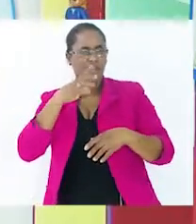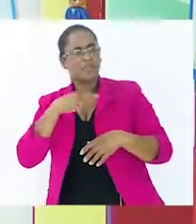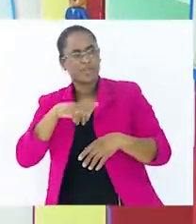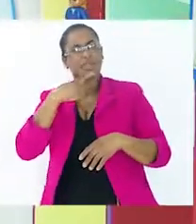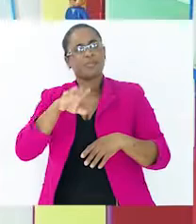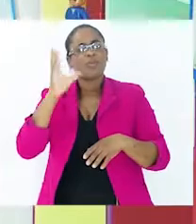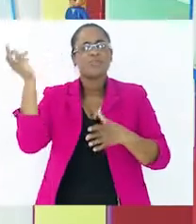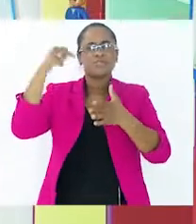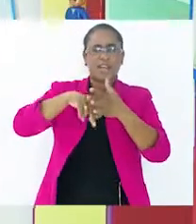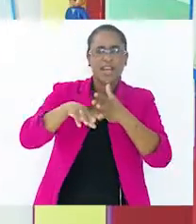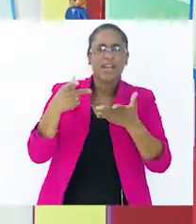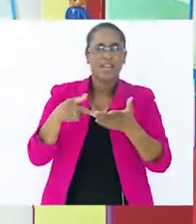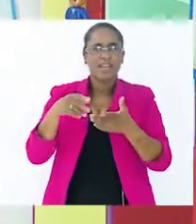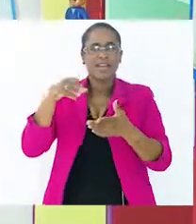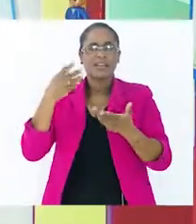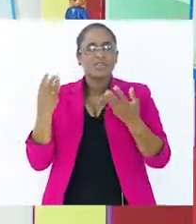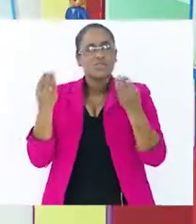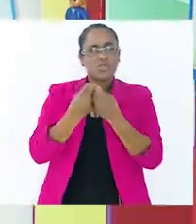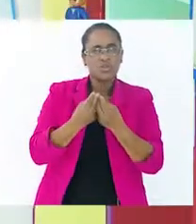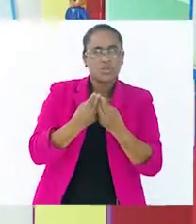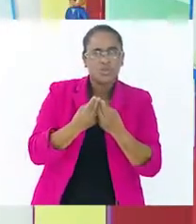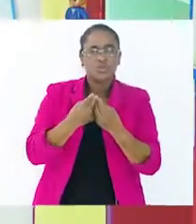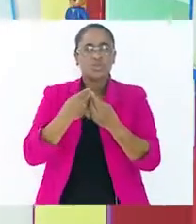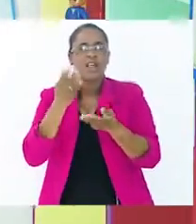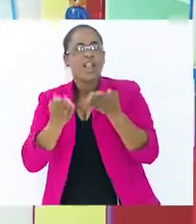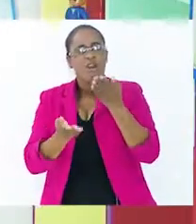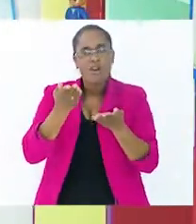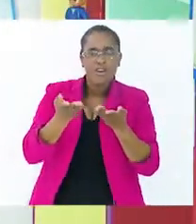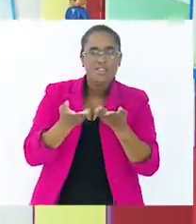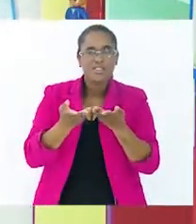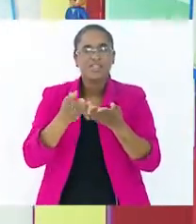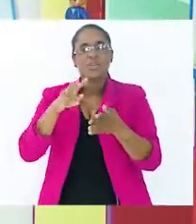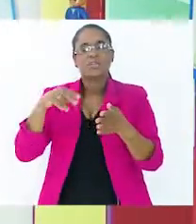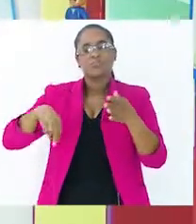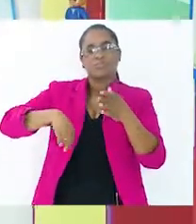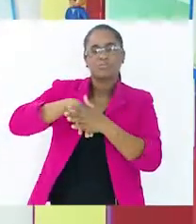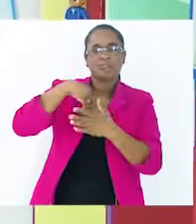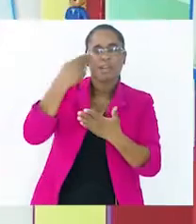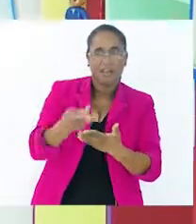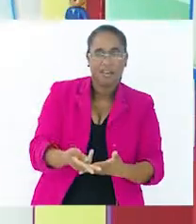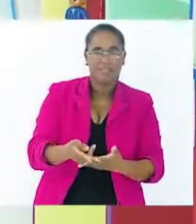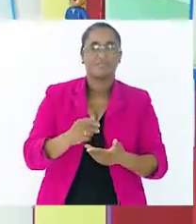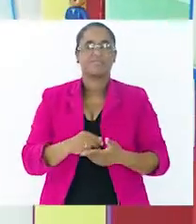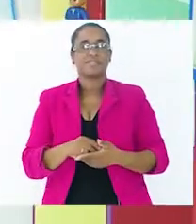da loja, deu uma topada. Caiu dentro da loja. Eu quero 1 quilo de topada.